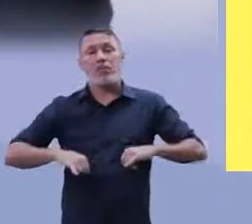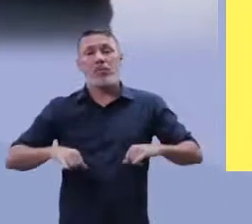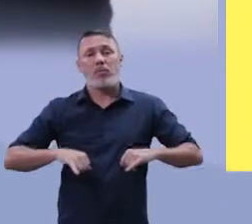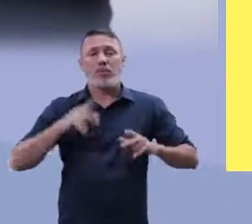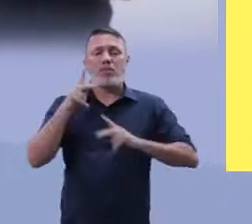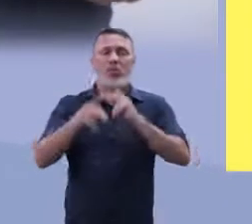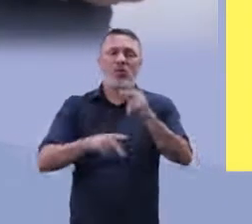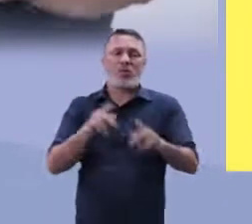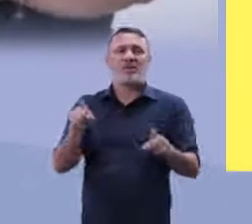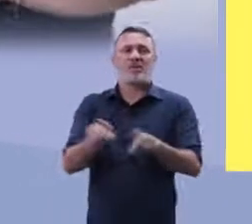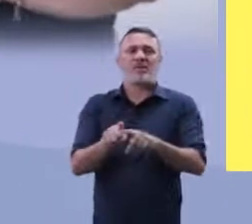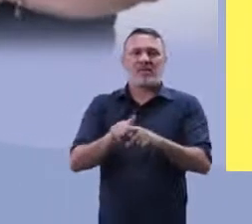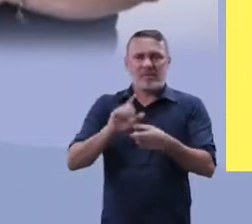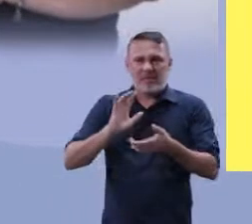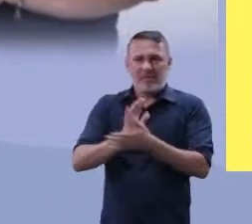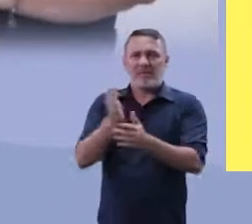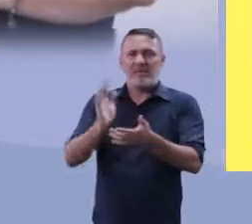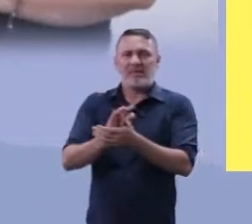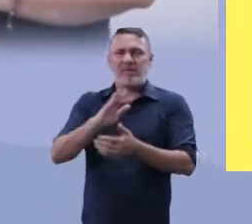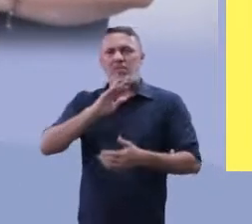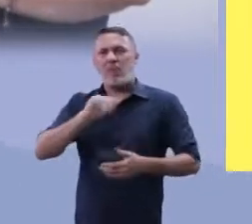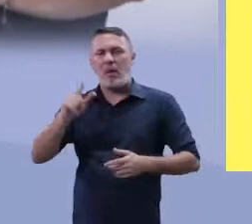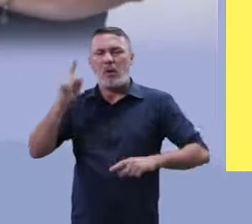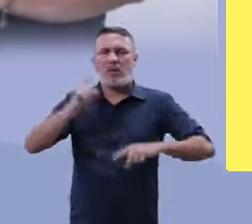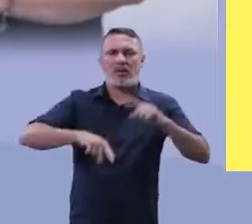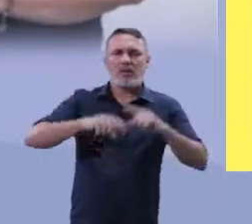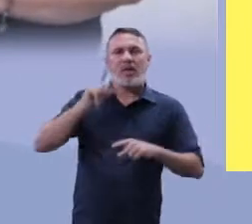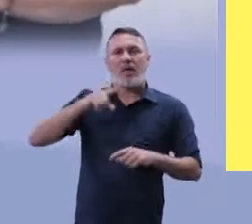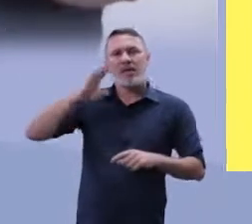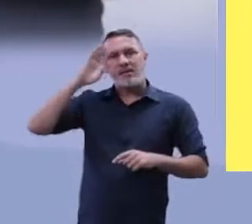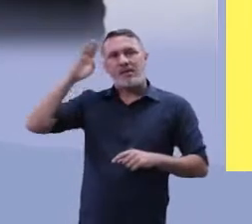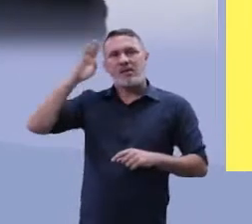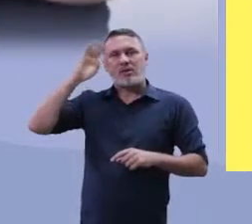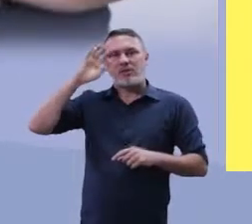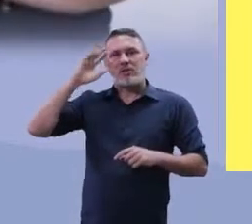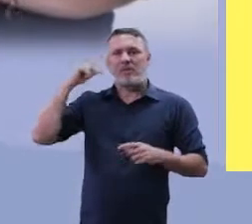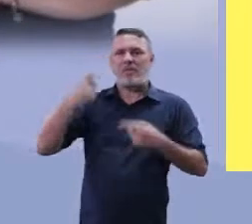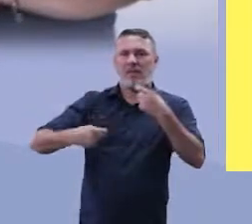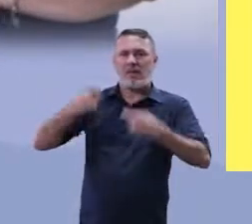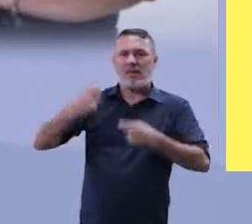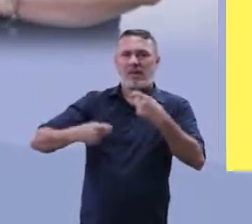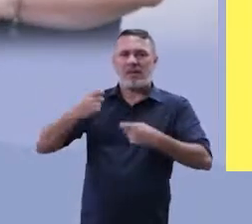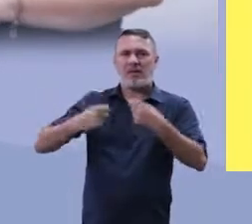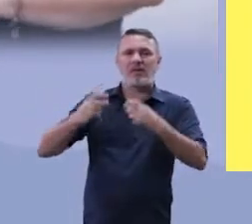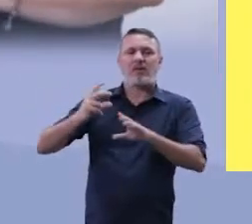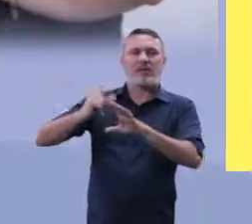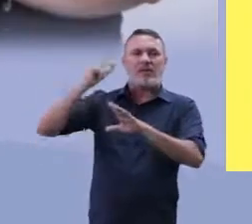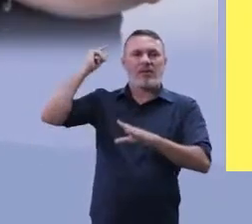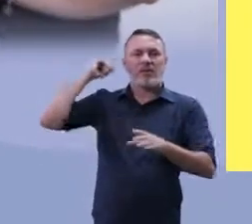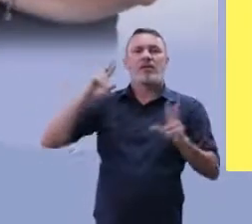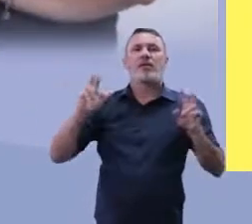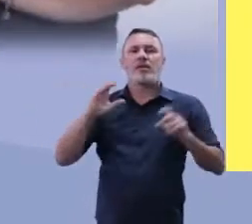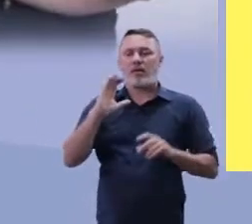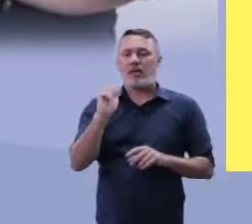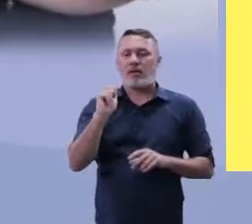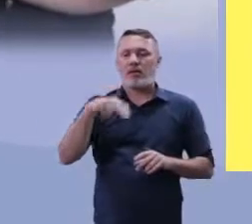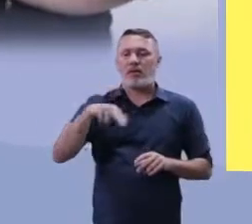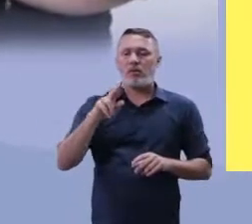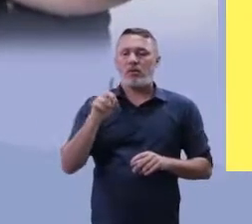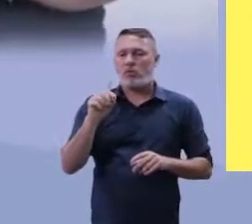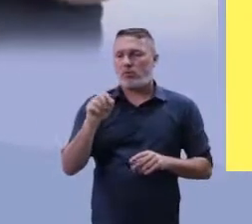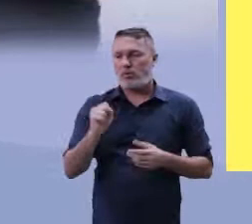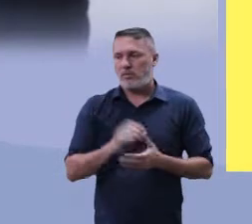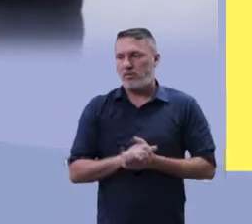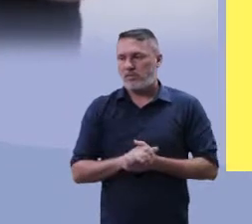e as atrocidades cometidas pelo exército naquele ano de guerra chamado Guerra de